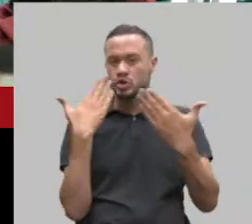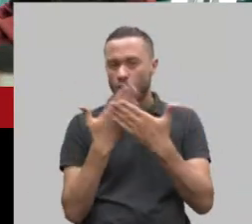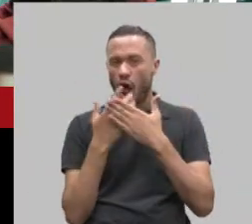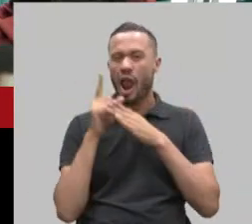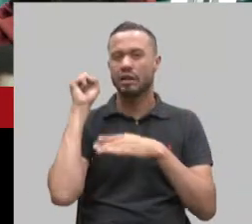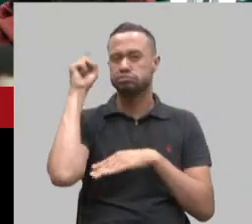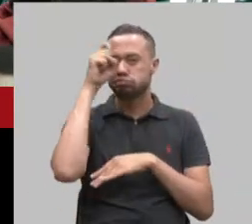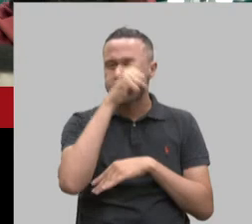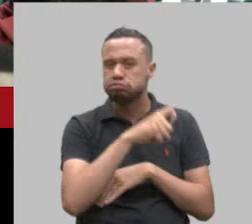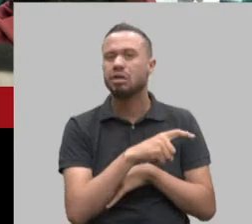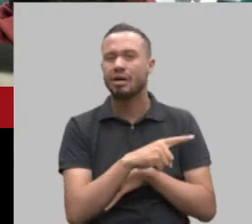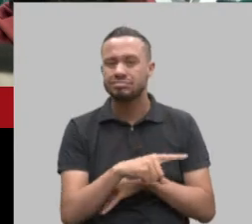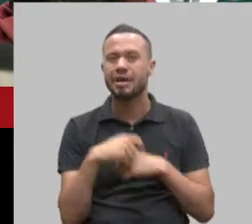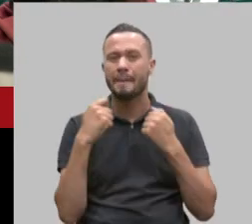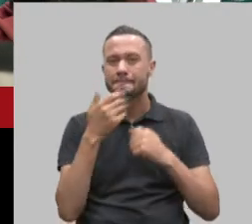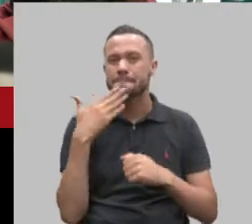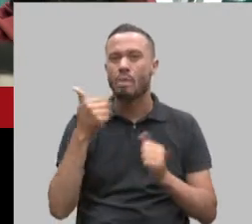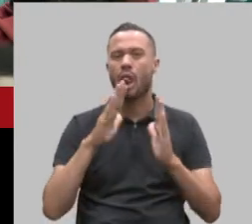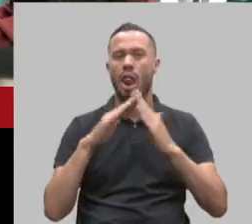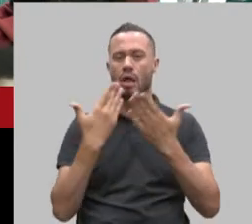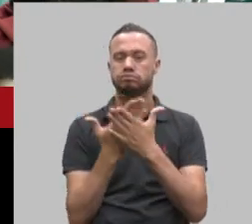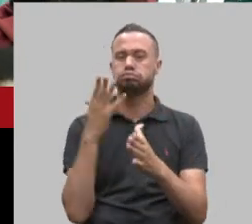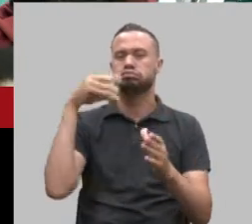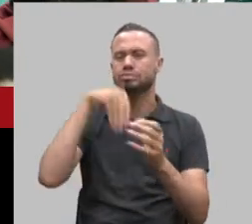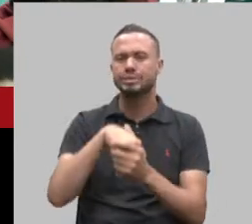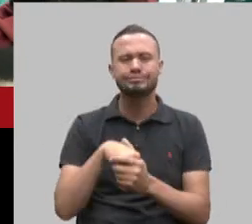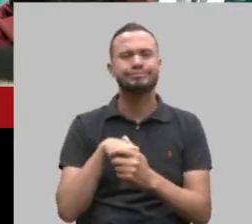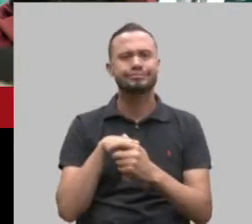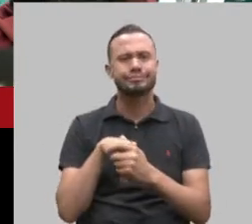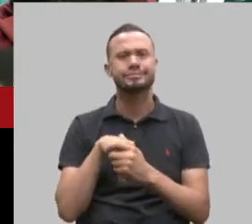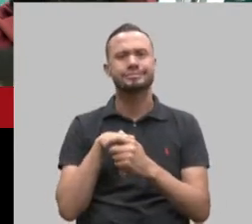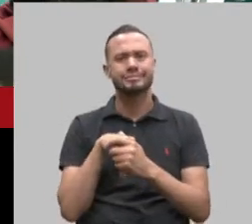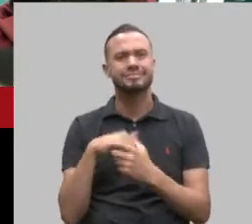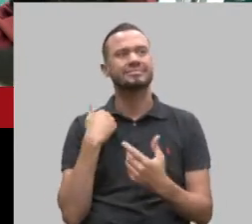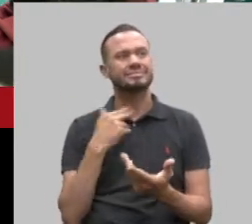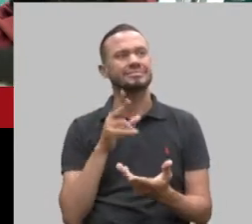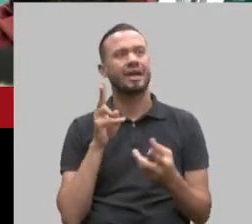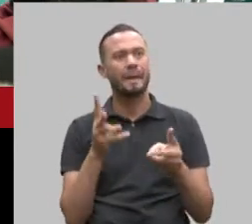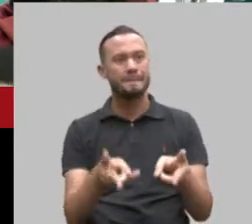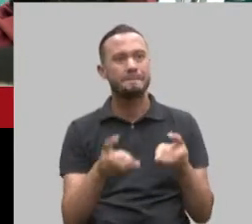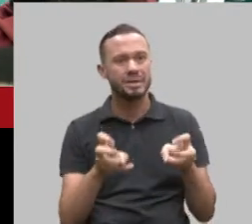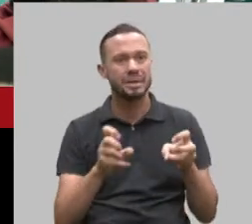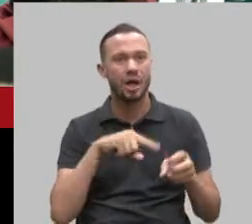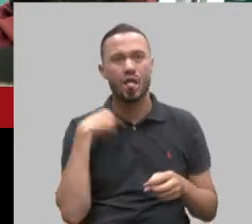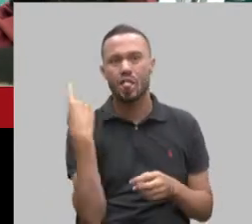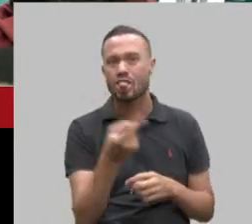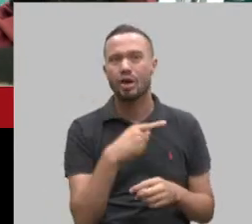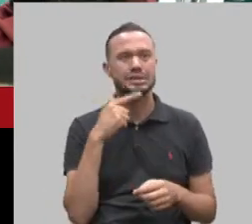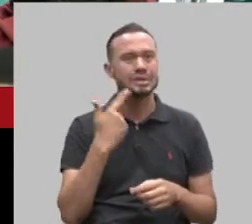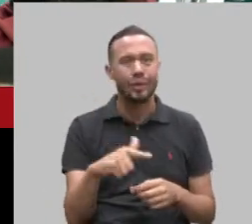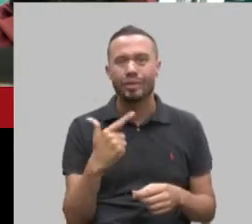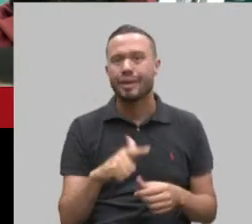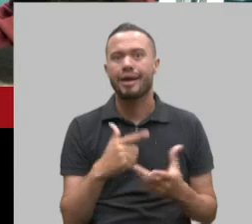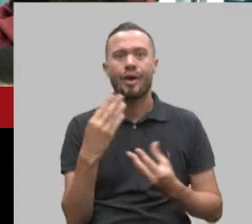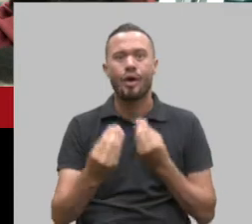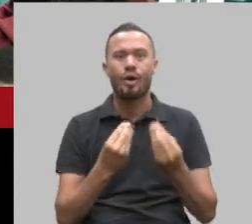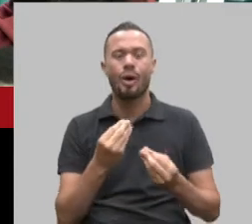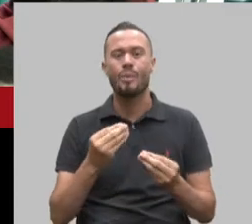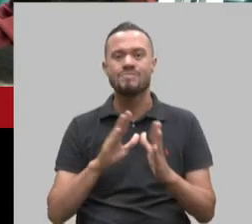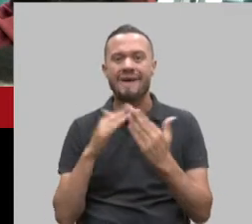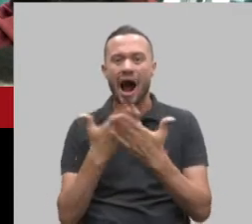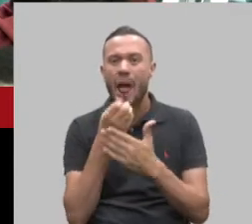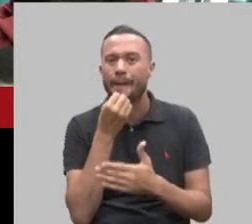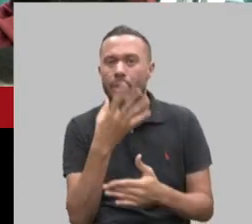necessita de um melhoramento nas escolas quantas vezes nós deixamos de ter uma aula top por falta de materiais e melhoramento estrutural na nossa